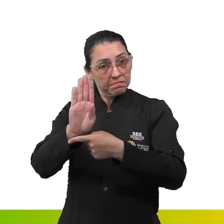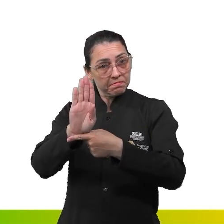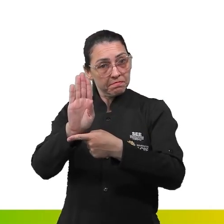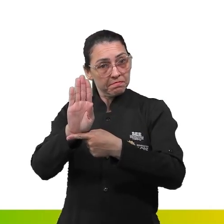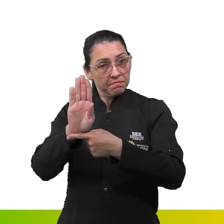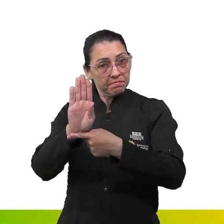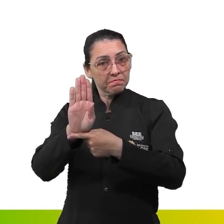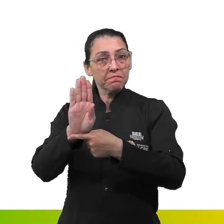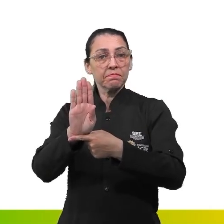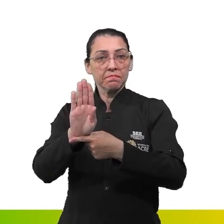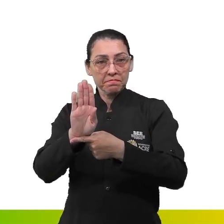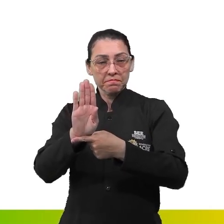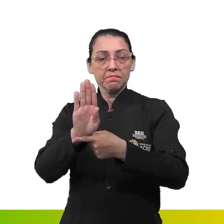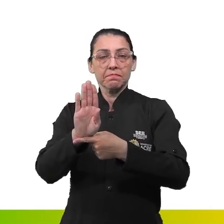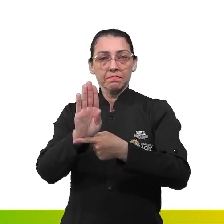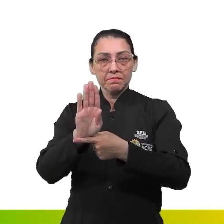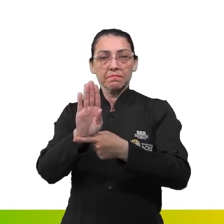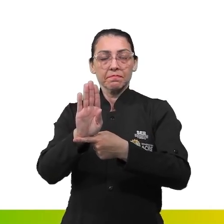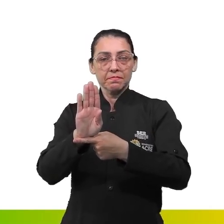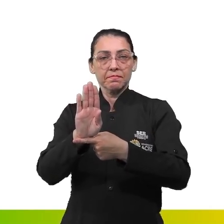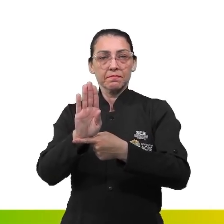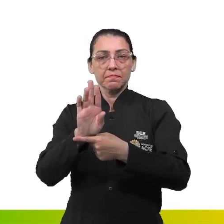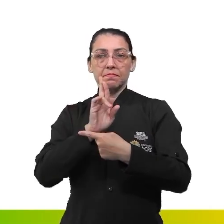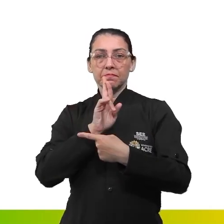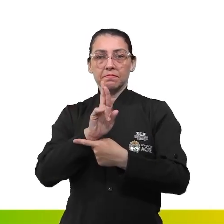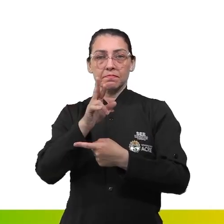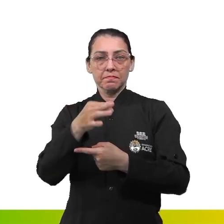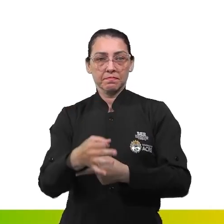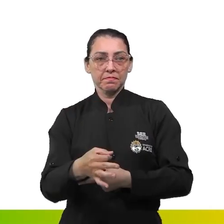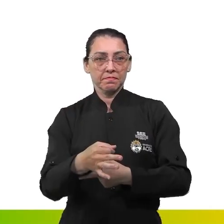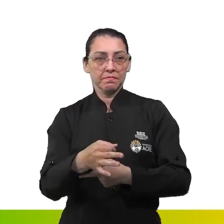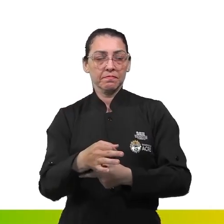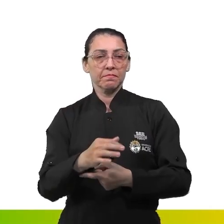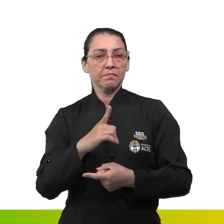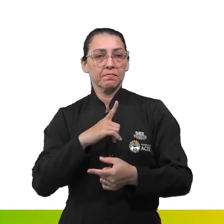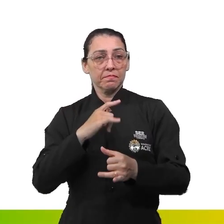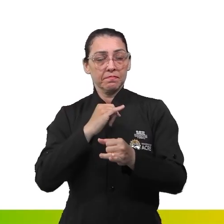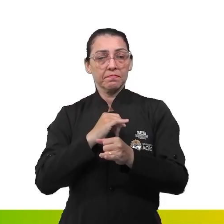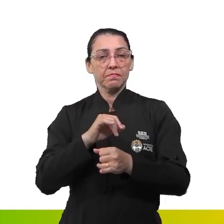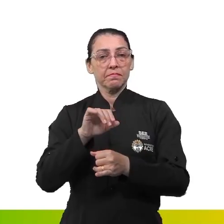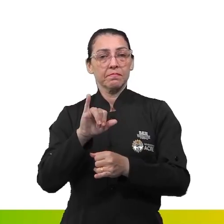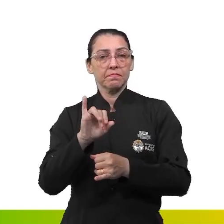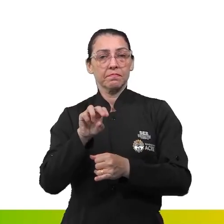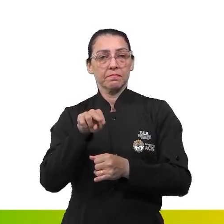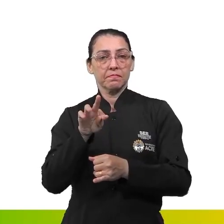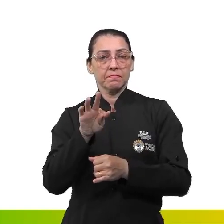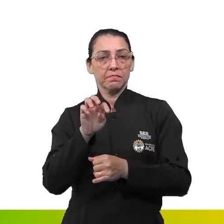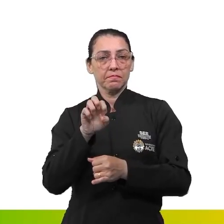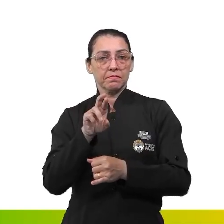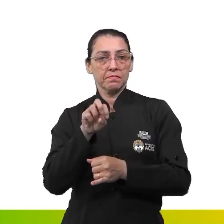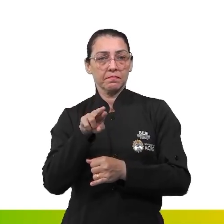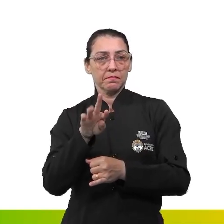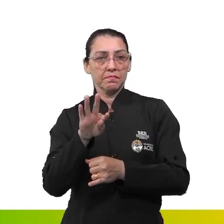A letra B corresponde à nossa resposta. Nós temos aqui